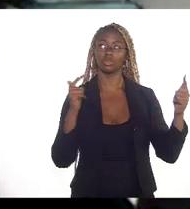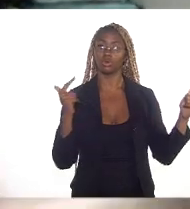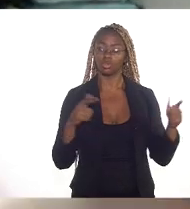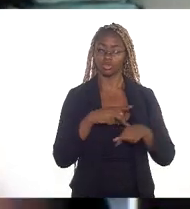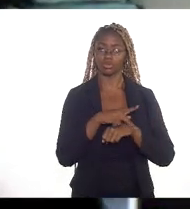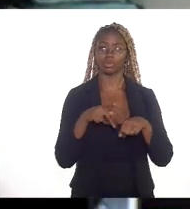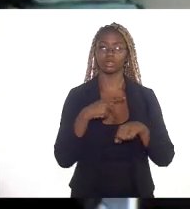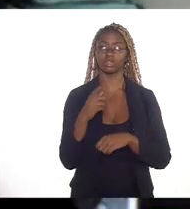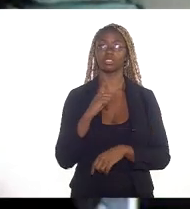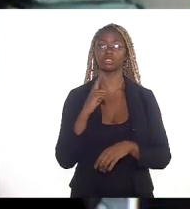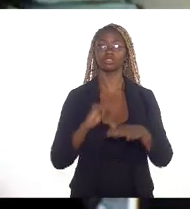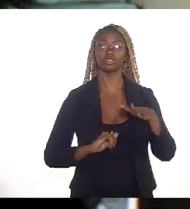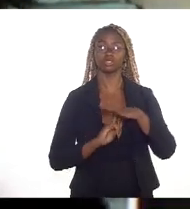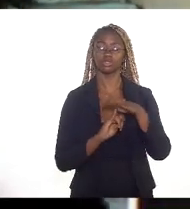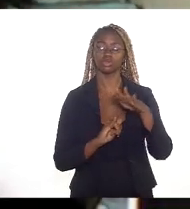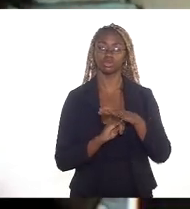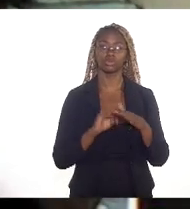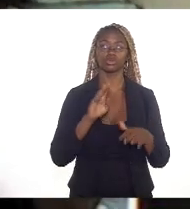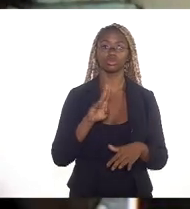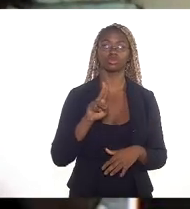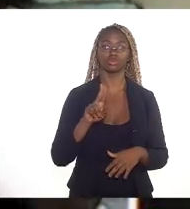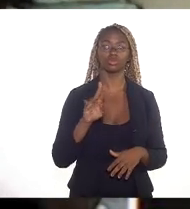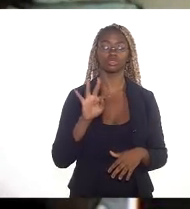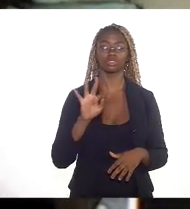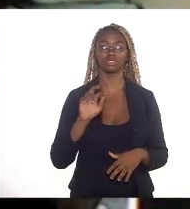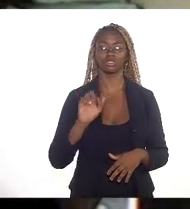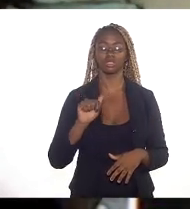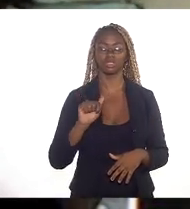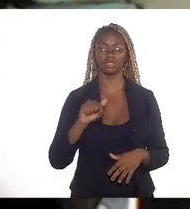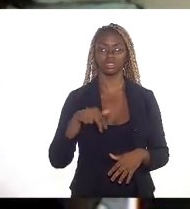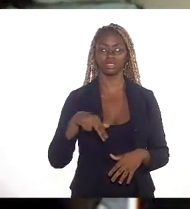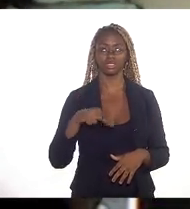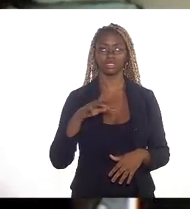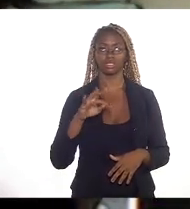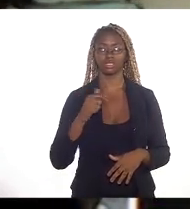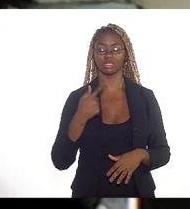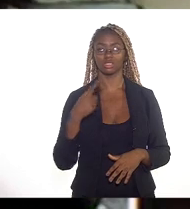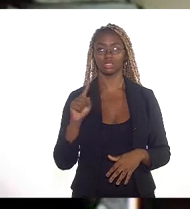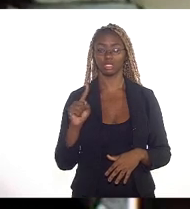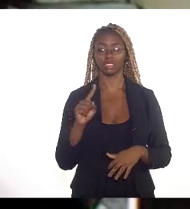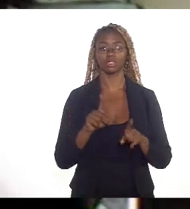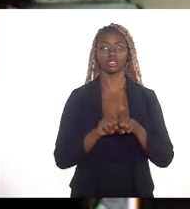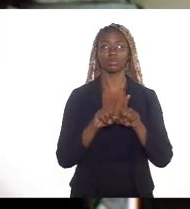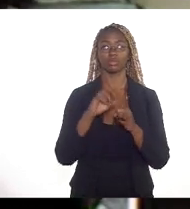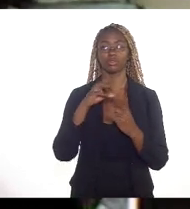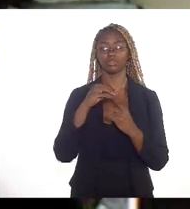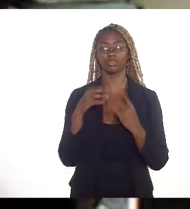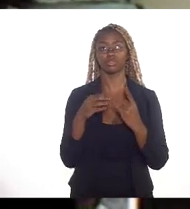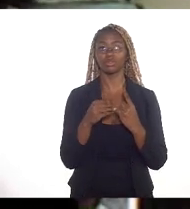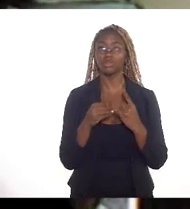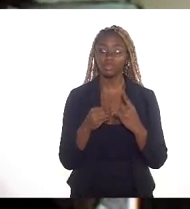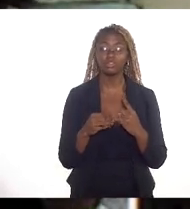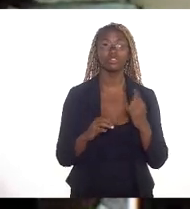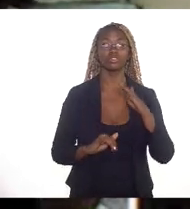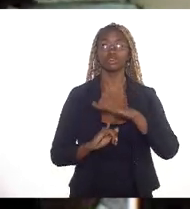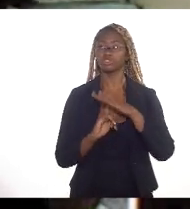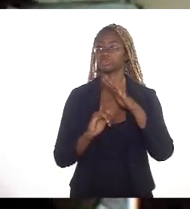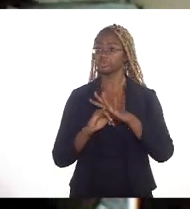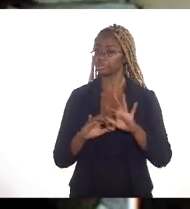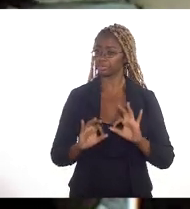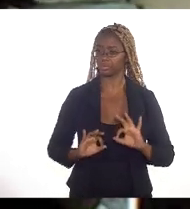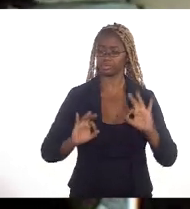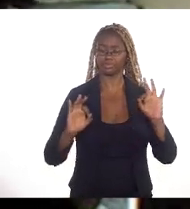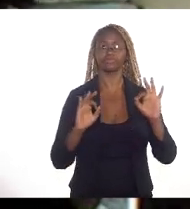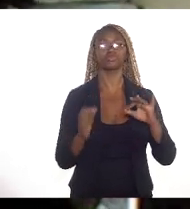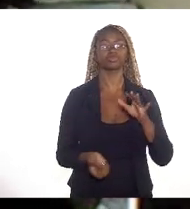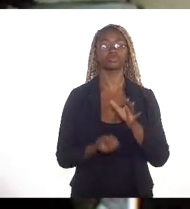Butantan, tem uma Fiocruz, que são instituições tradicionalmente consolidadas na produção de vacinas. Por